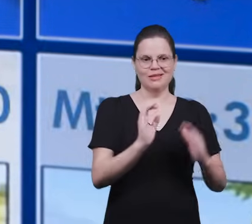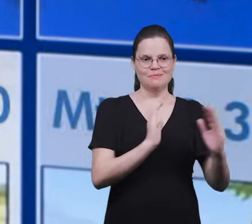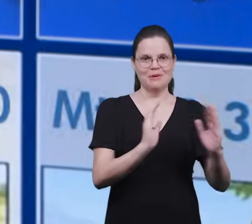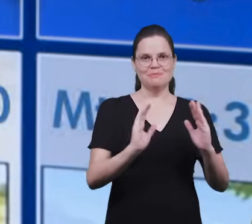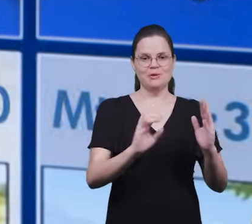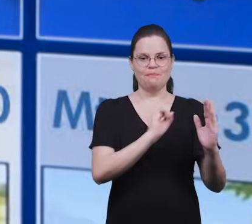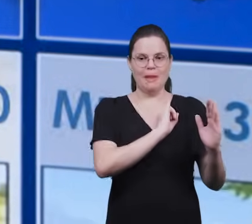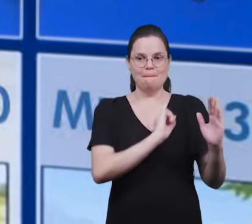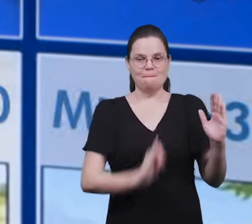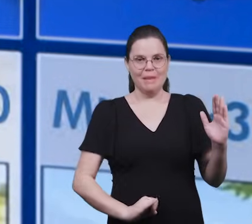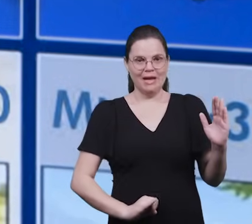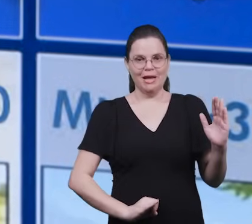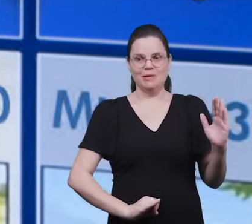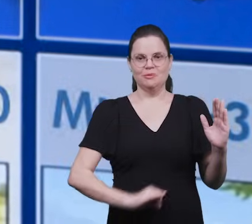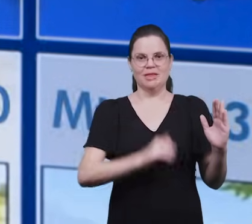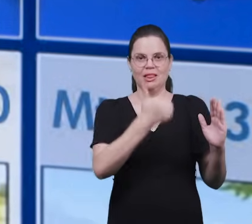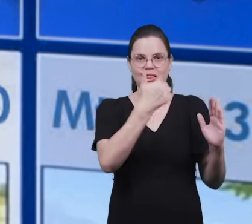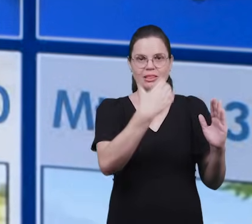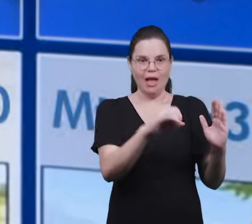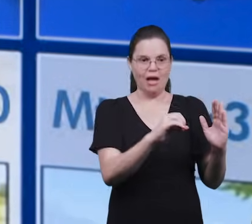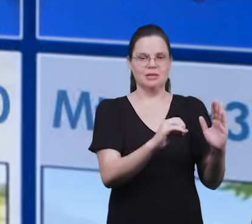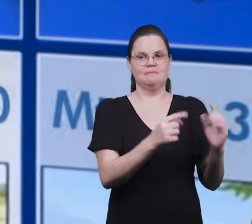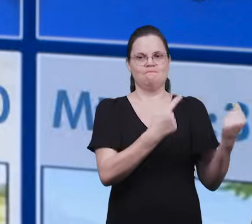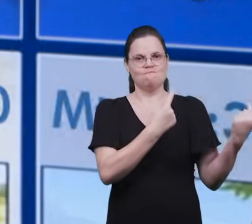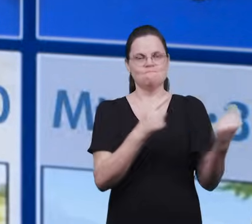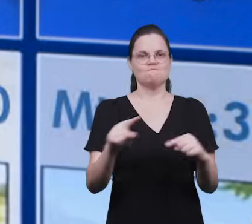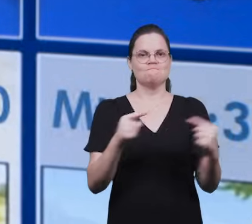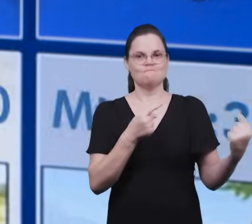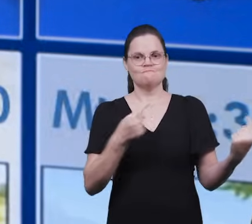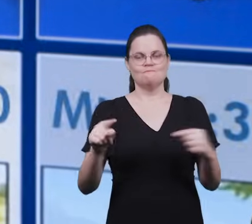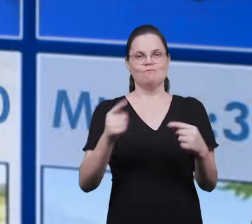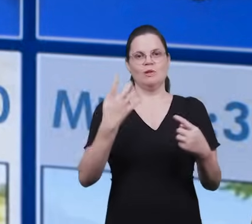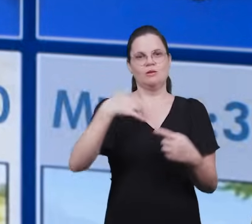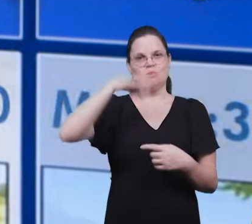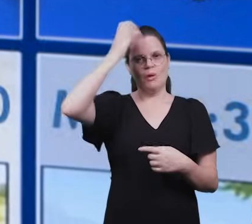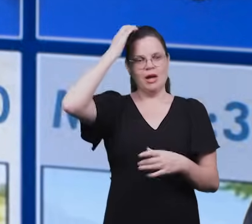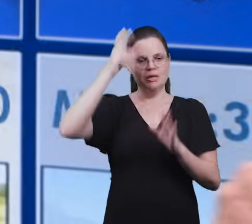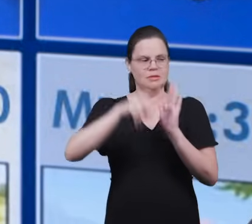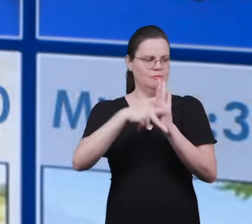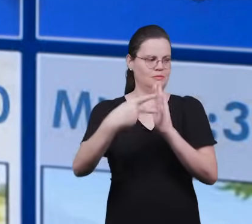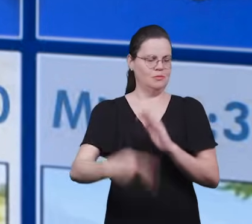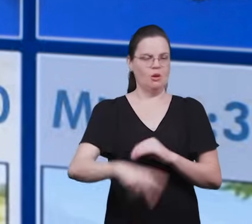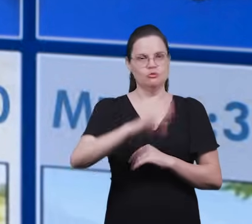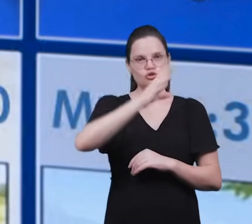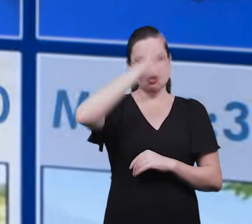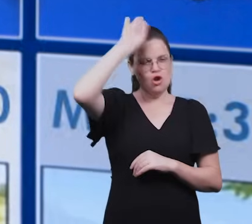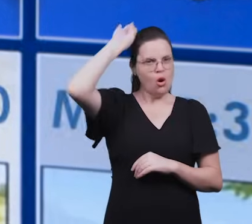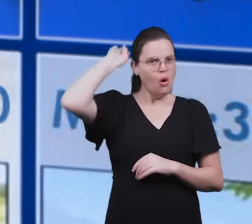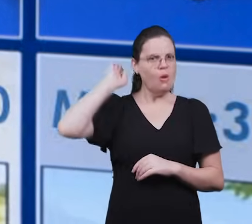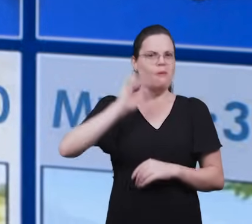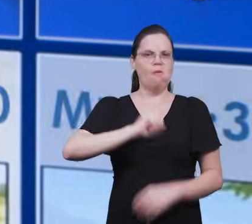perseguições. Então, reis, né, imperadores romanos que foram cruéis, né,